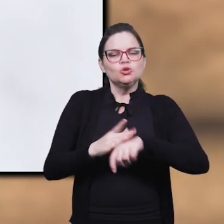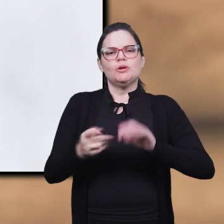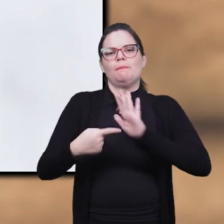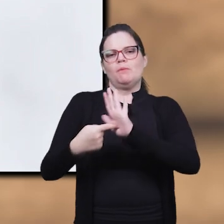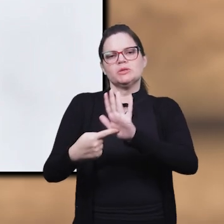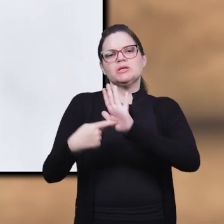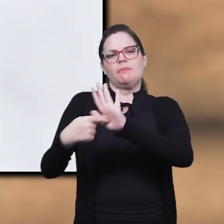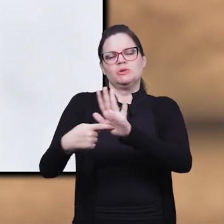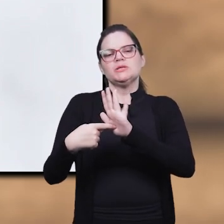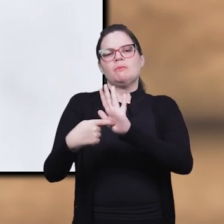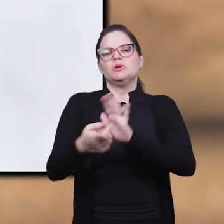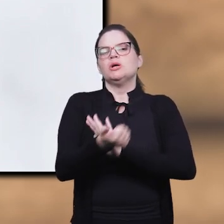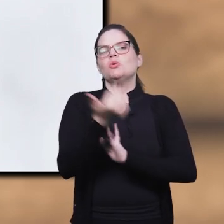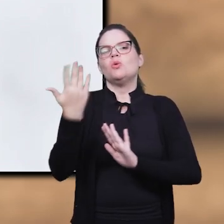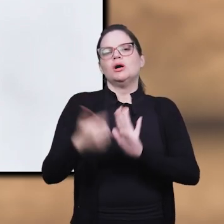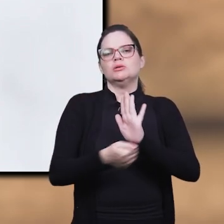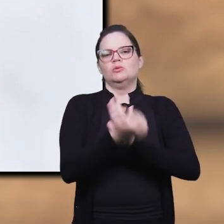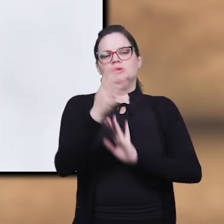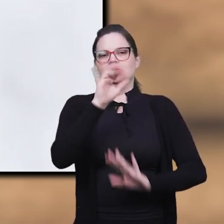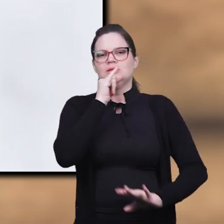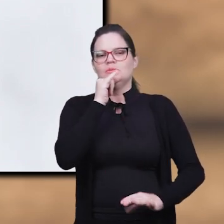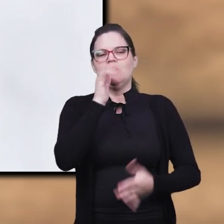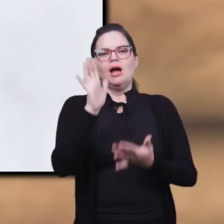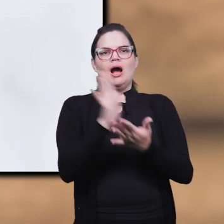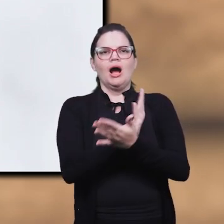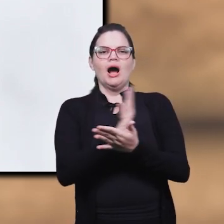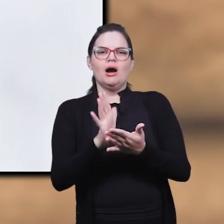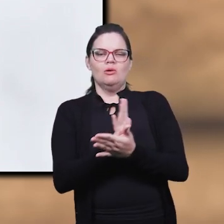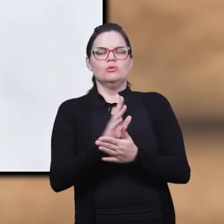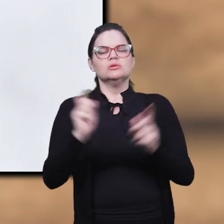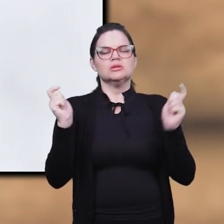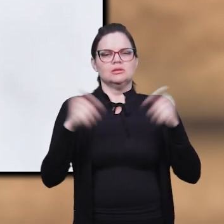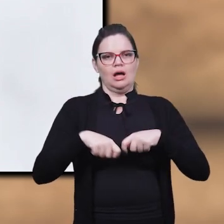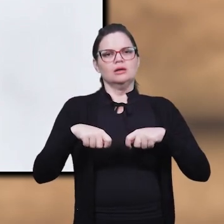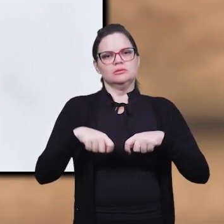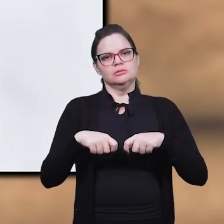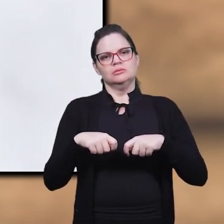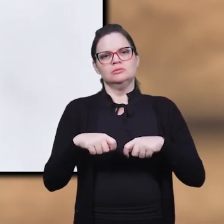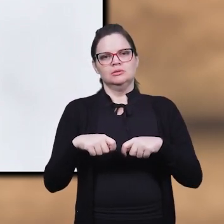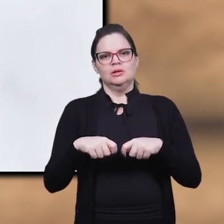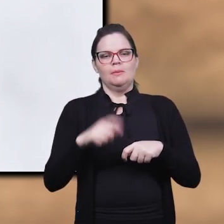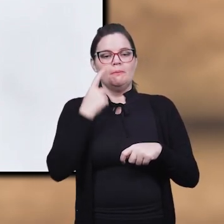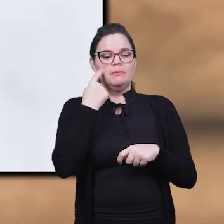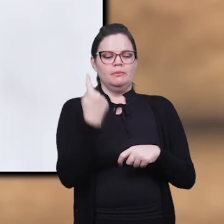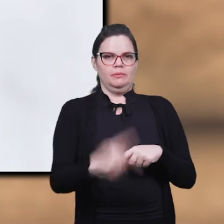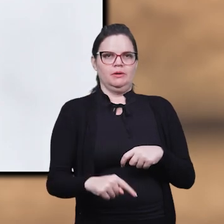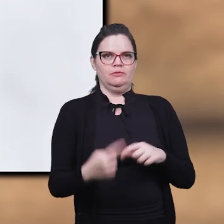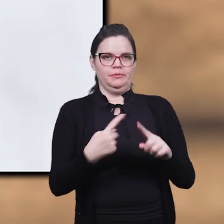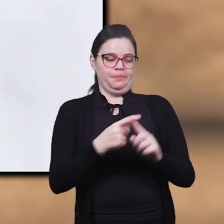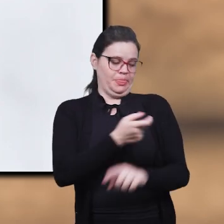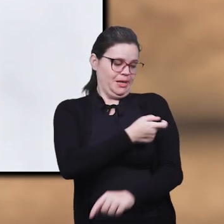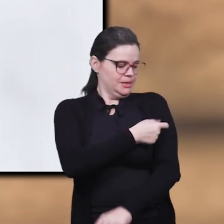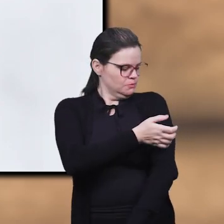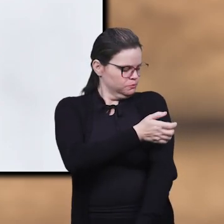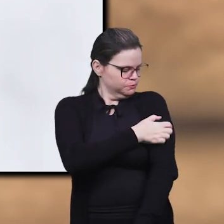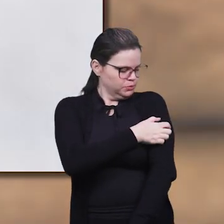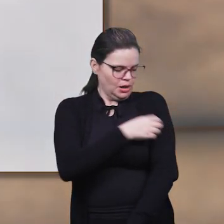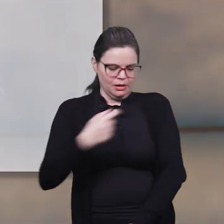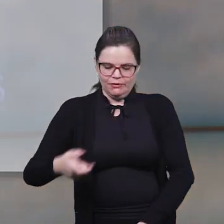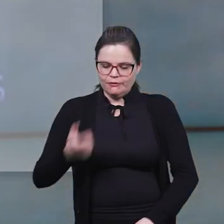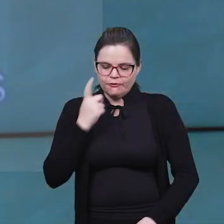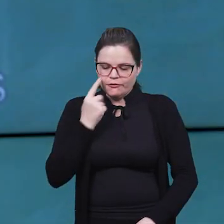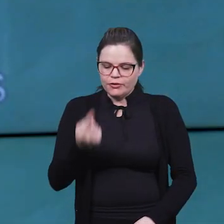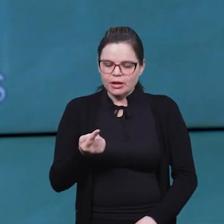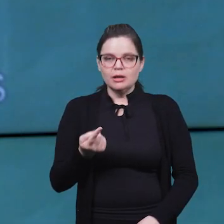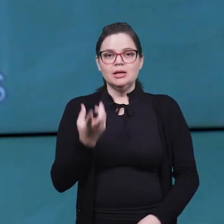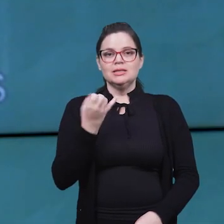mudam com uns 5 minutos de atraso, por aí. No entanto, ele é importante para perceber se